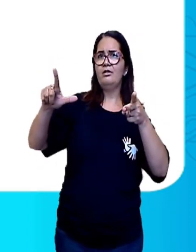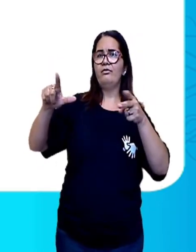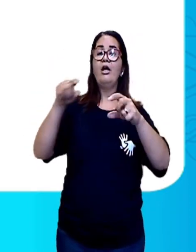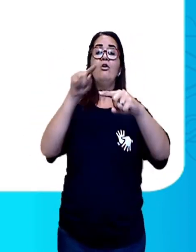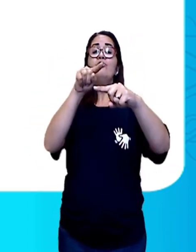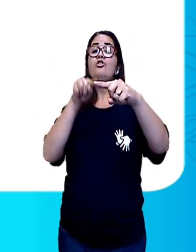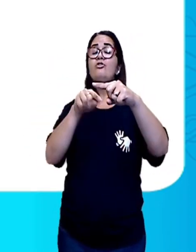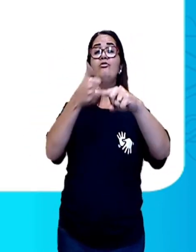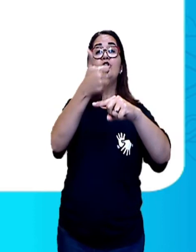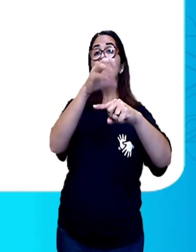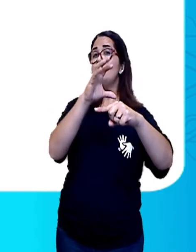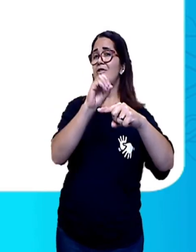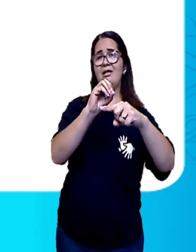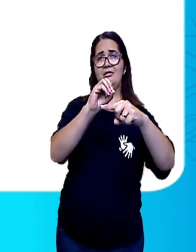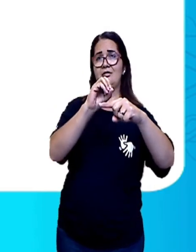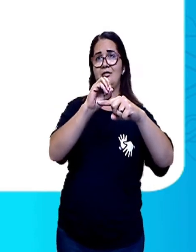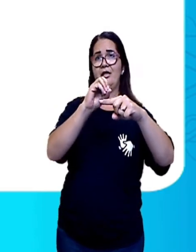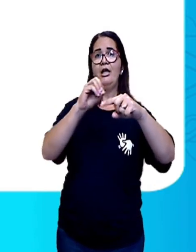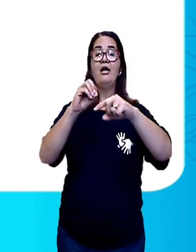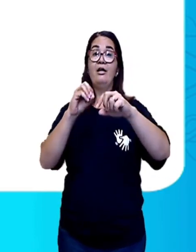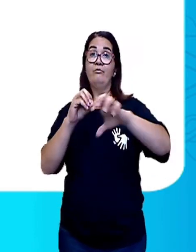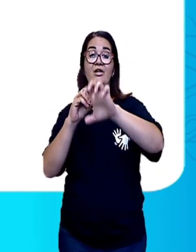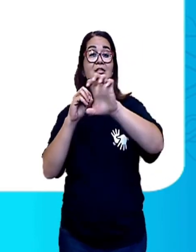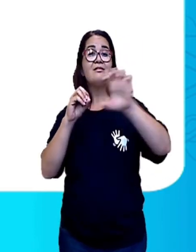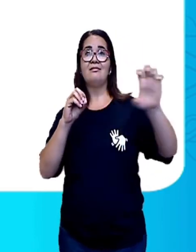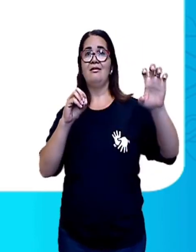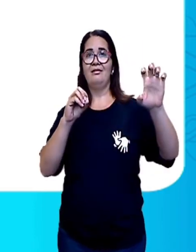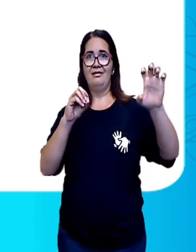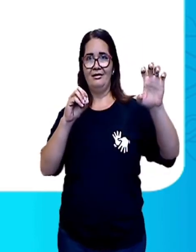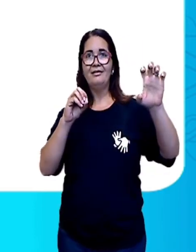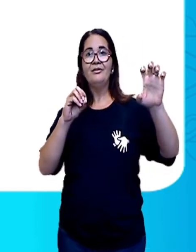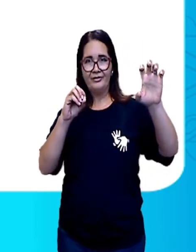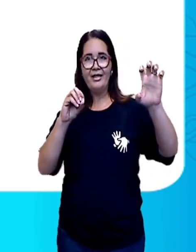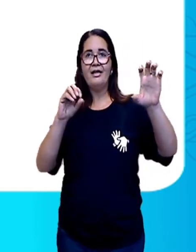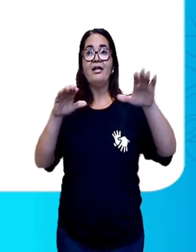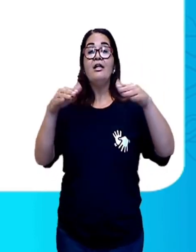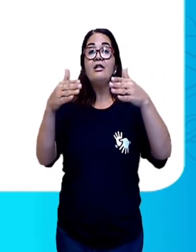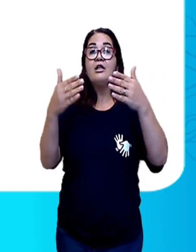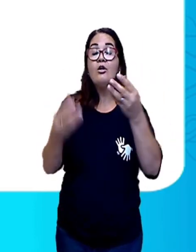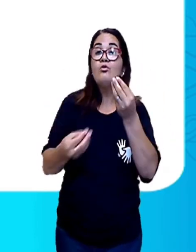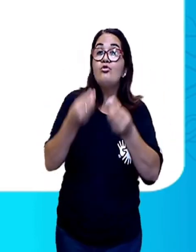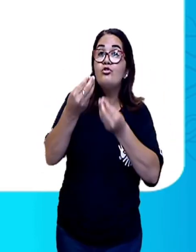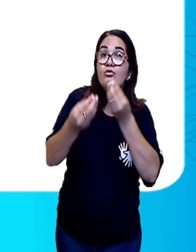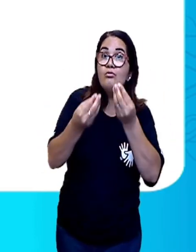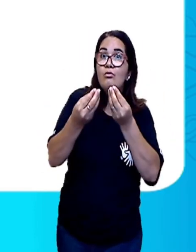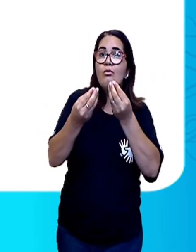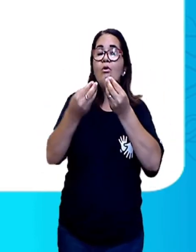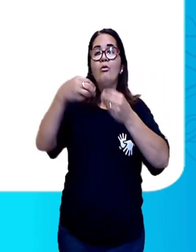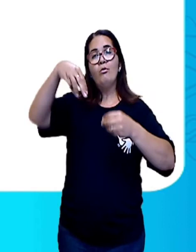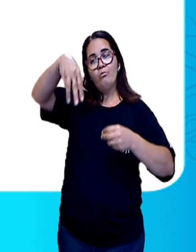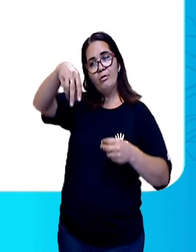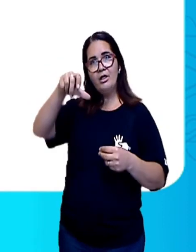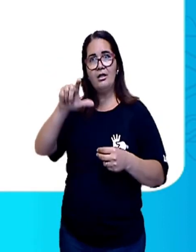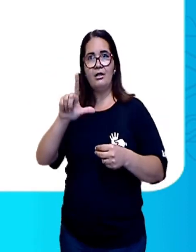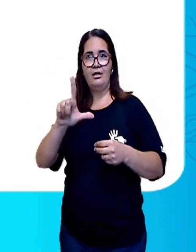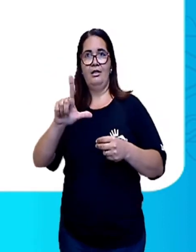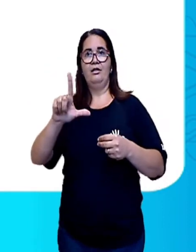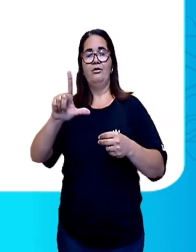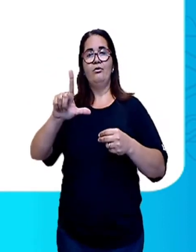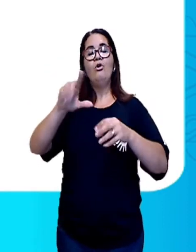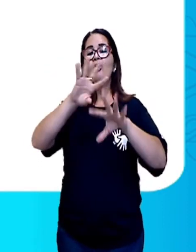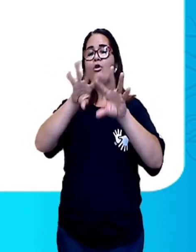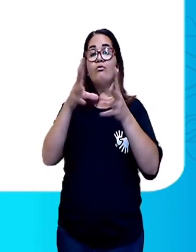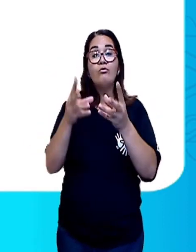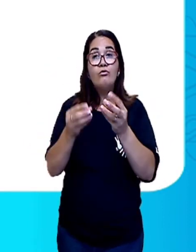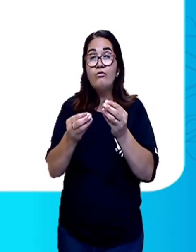litro, eu vou dividir por 10. Fazendo a conversão de mililitro para o litro, eu vou dividir